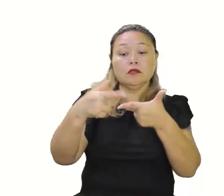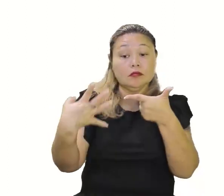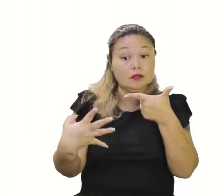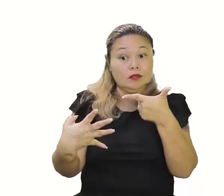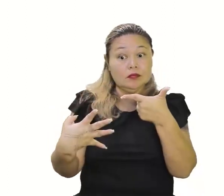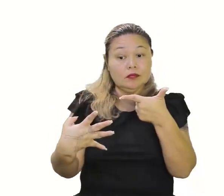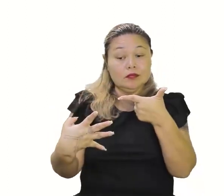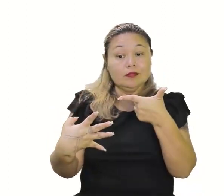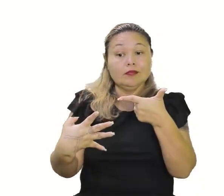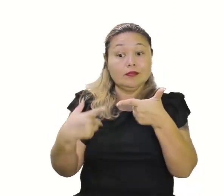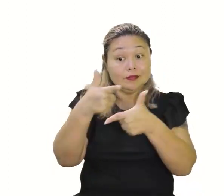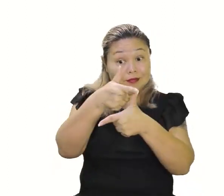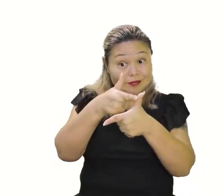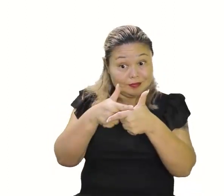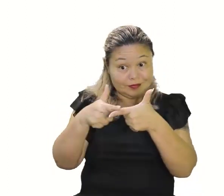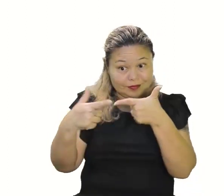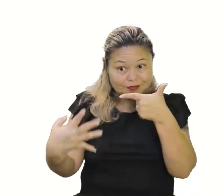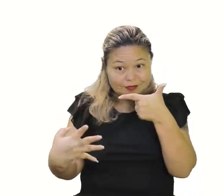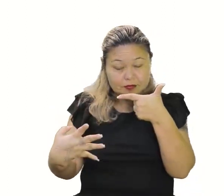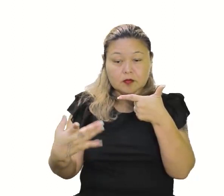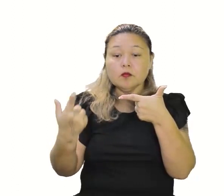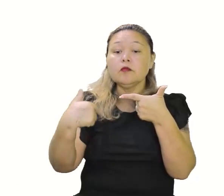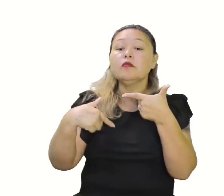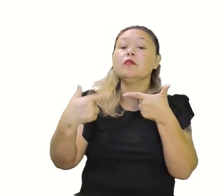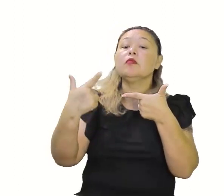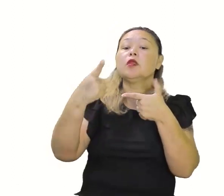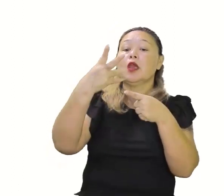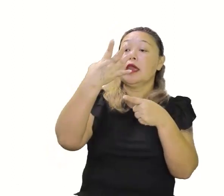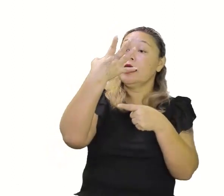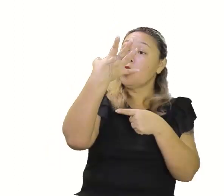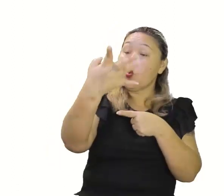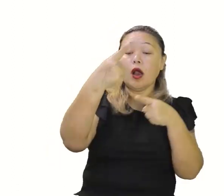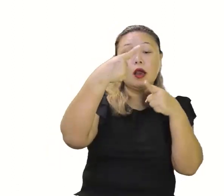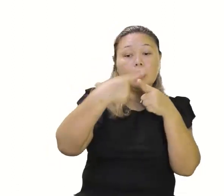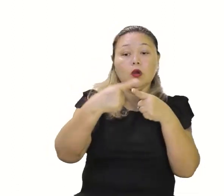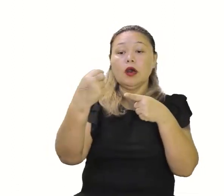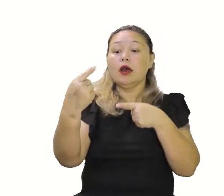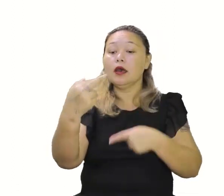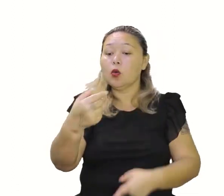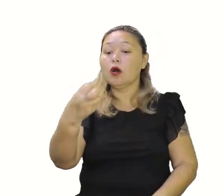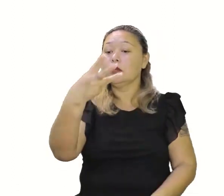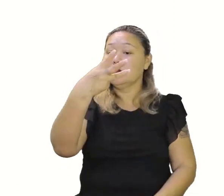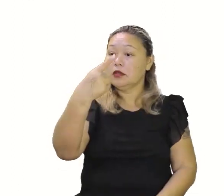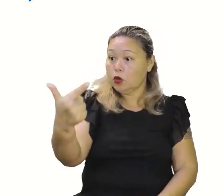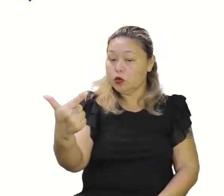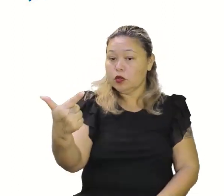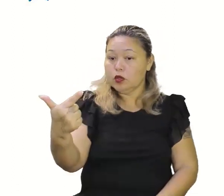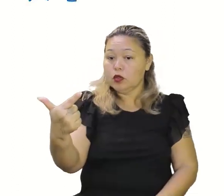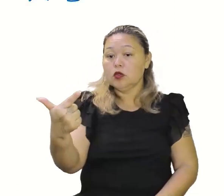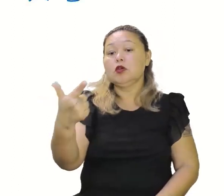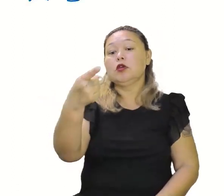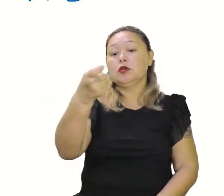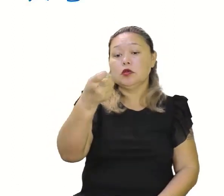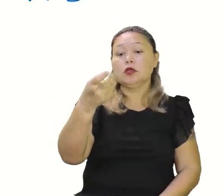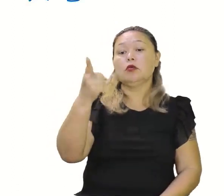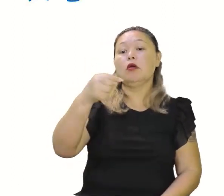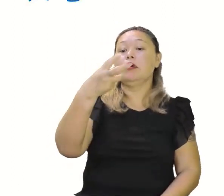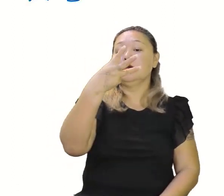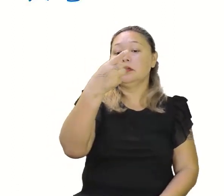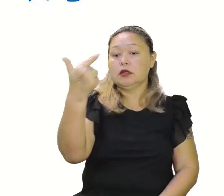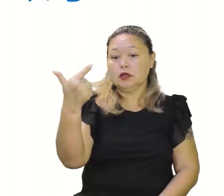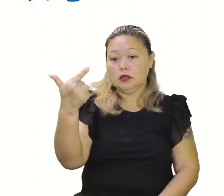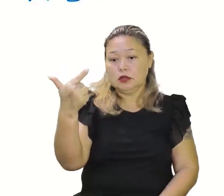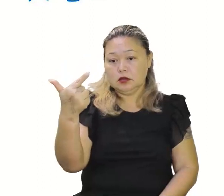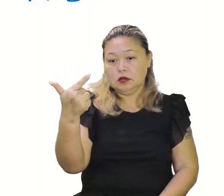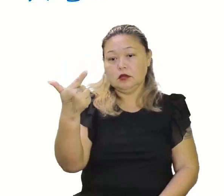Isso. Com certeza, né? Também posso pensar que 4x é igual a 32. 32. X vai ser igual, esse 4